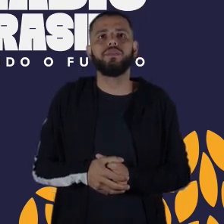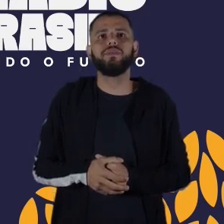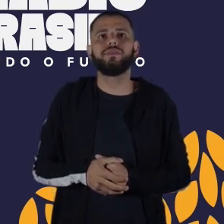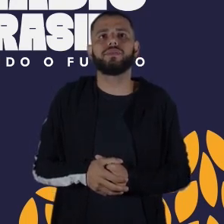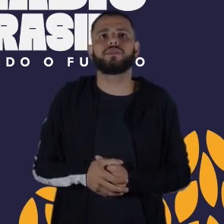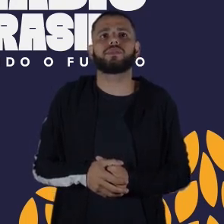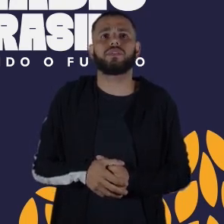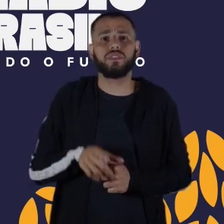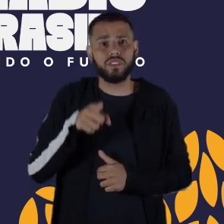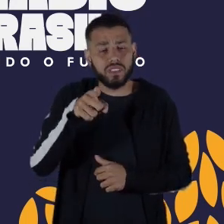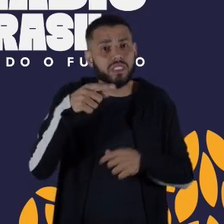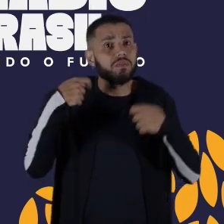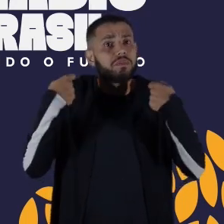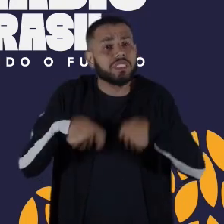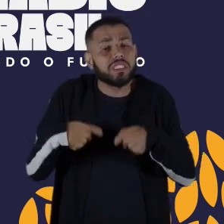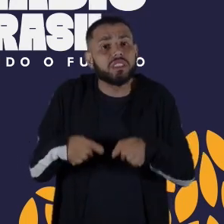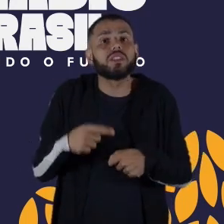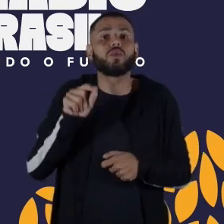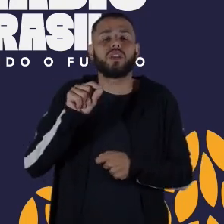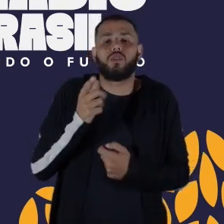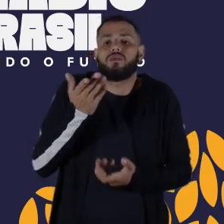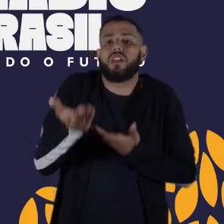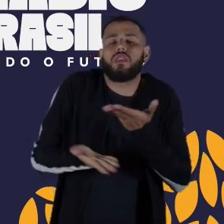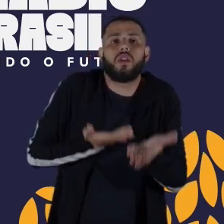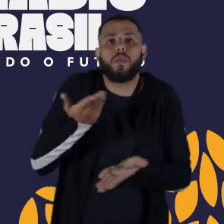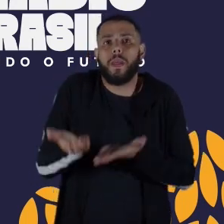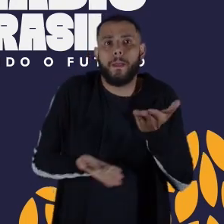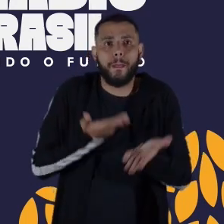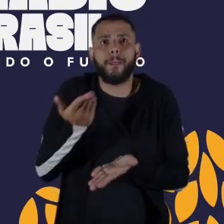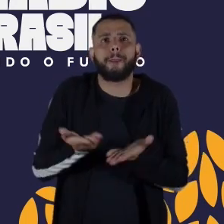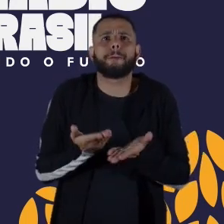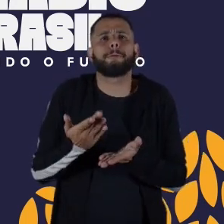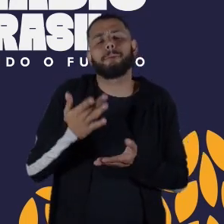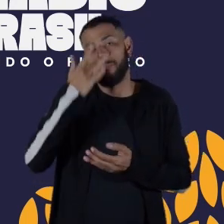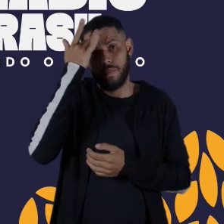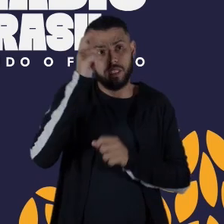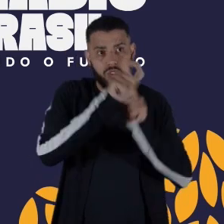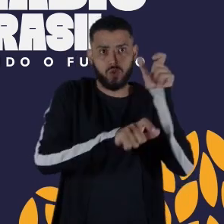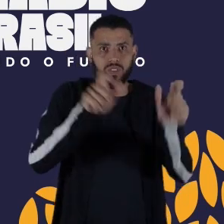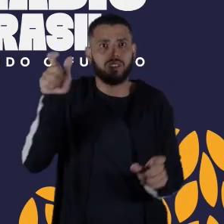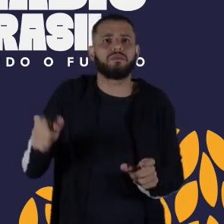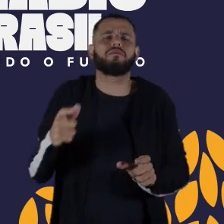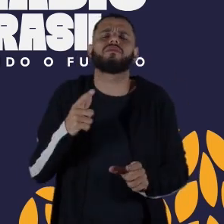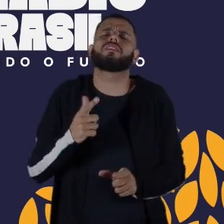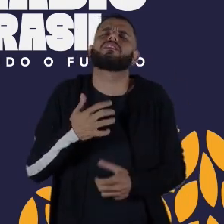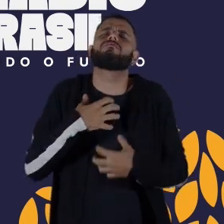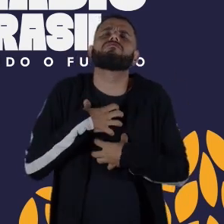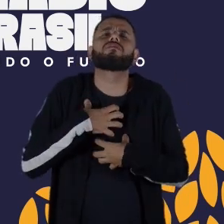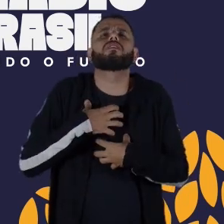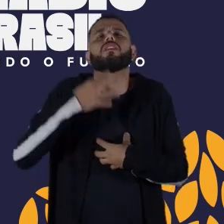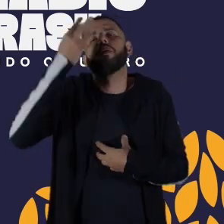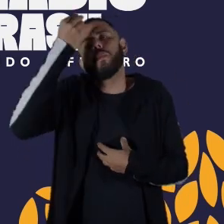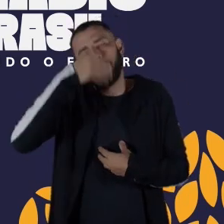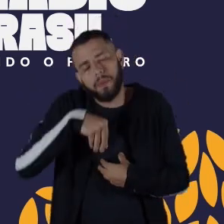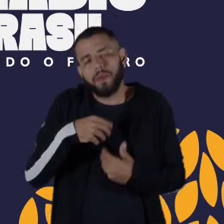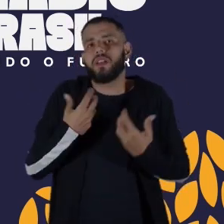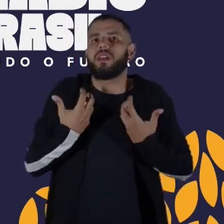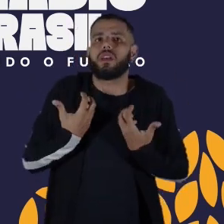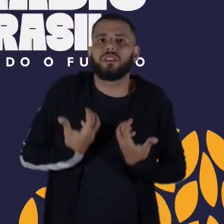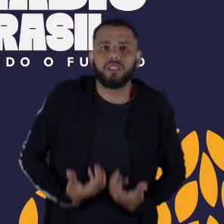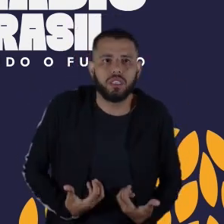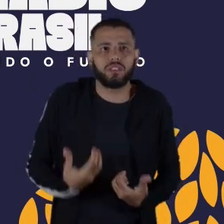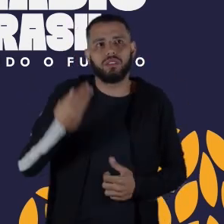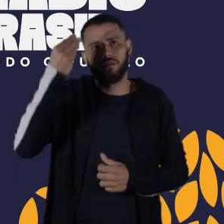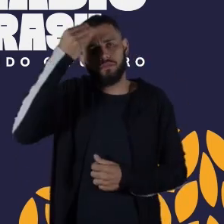E você tem que interromper tratamento. Muito poucas pacientes que têm cansaço, fatiga, não